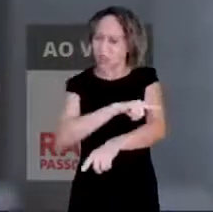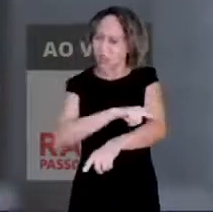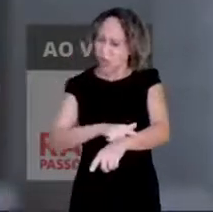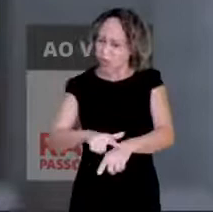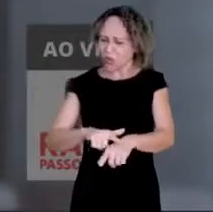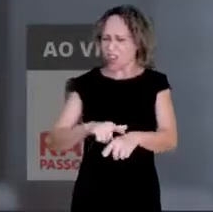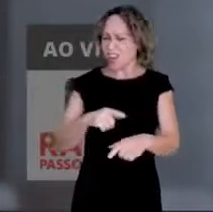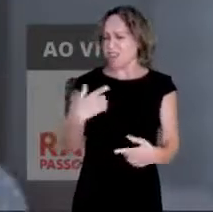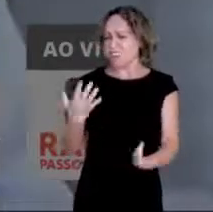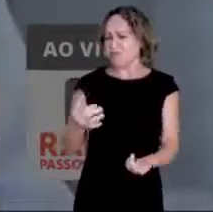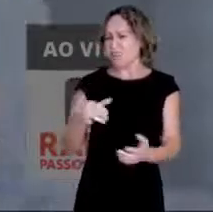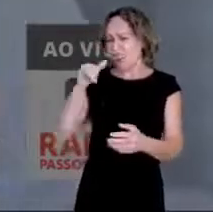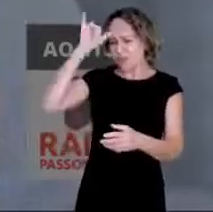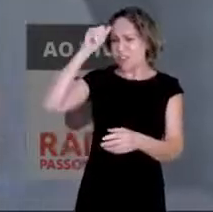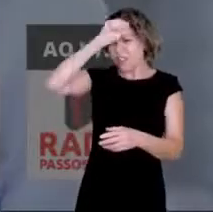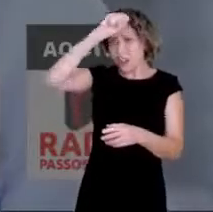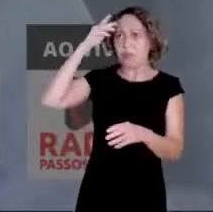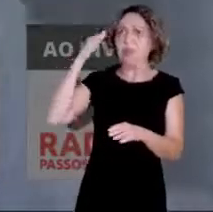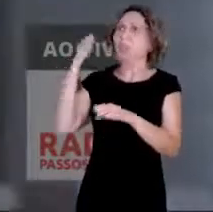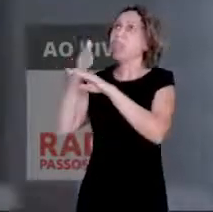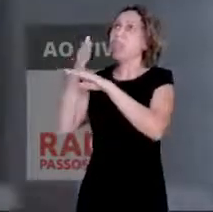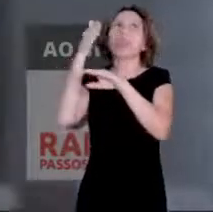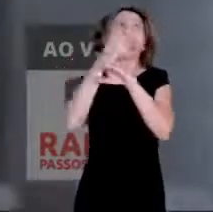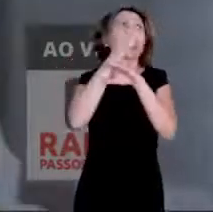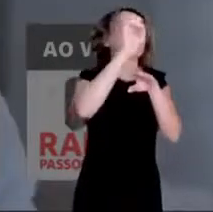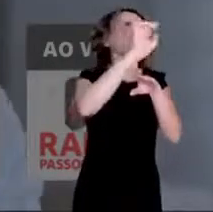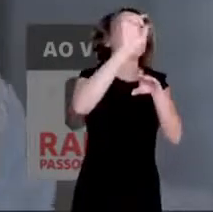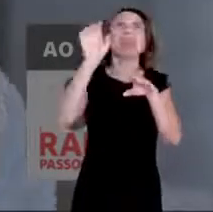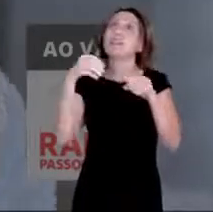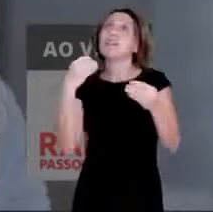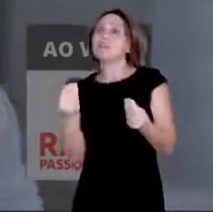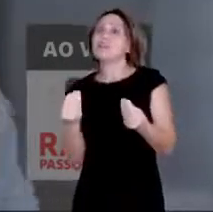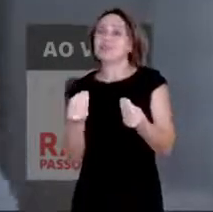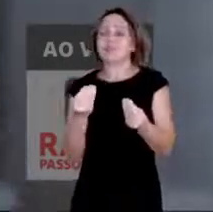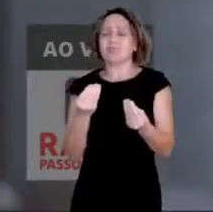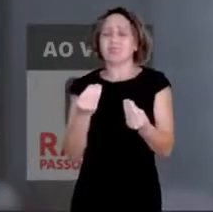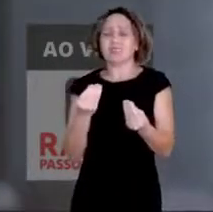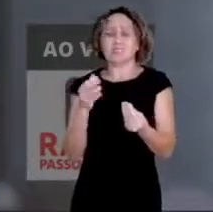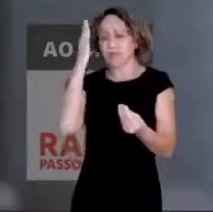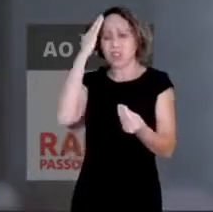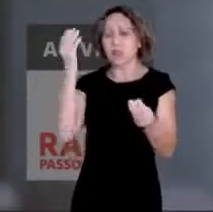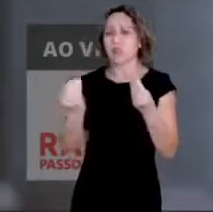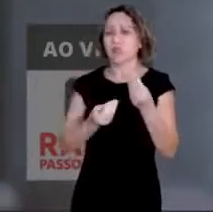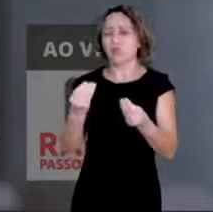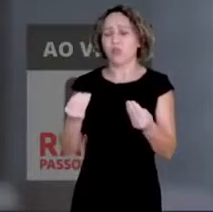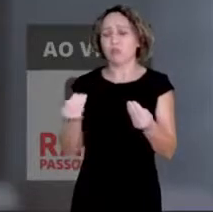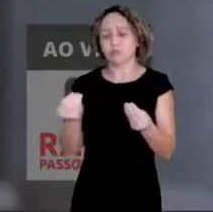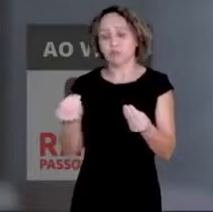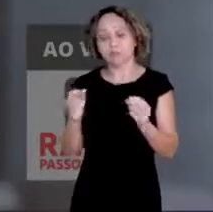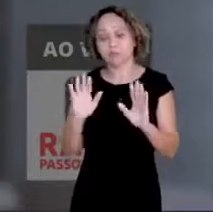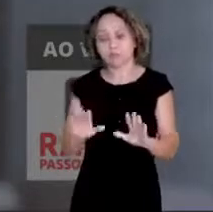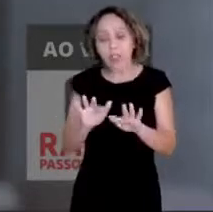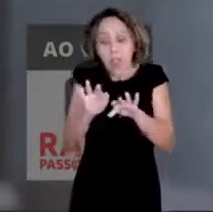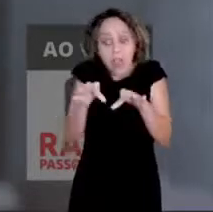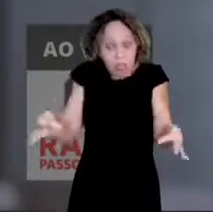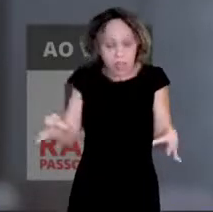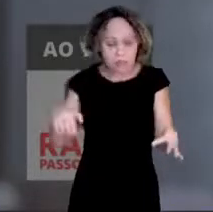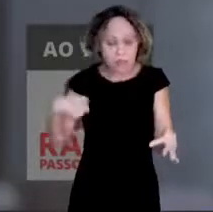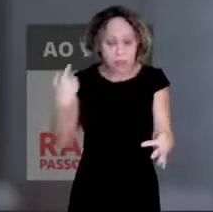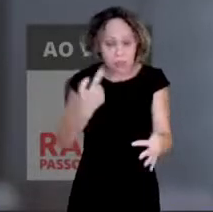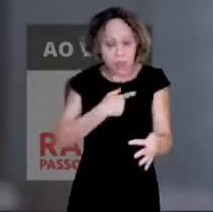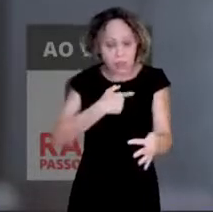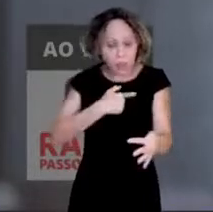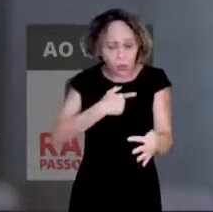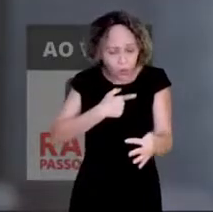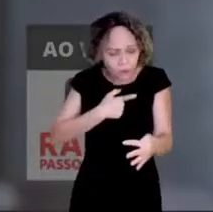Eu lembro que eu fui na cidade uma vez e o prefeito pediu uma escola técnica, ou uma faculdade, uma coisa assim.